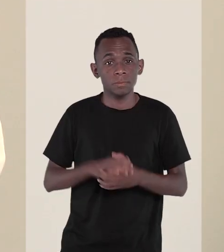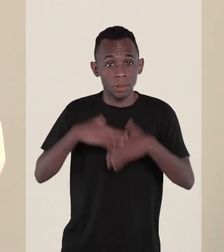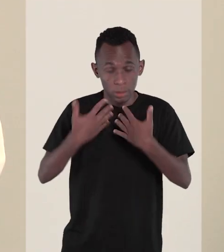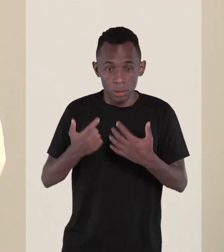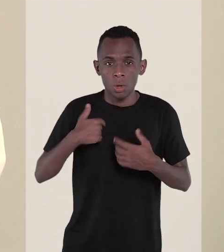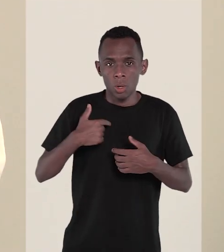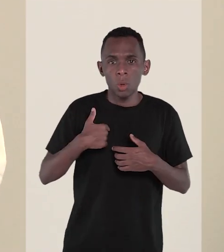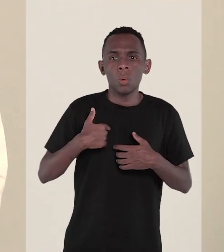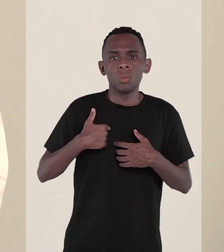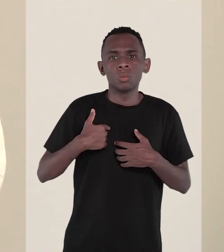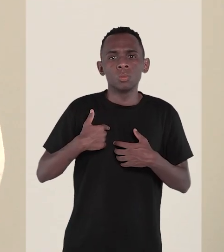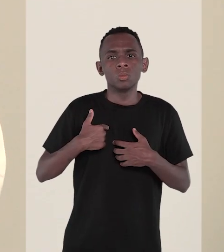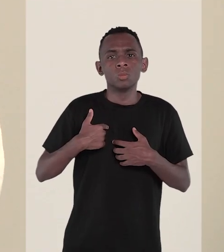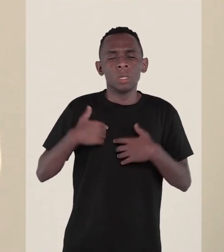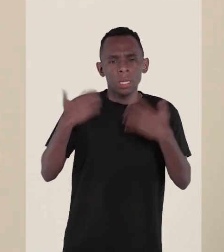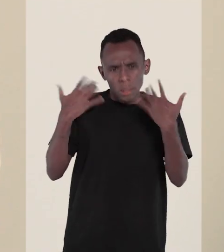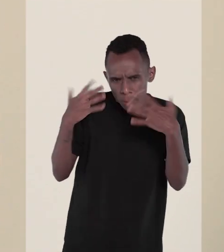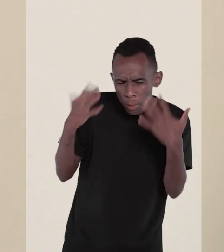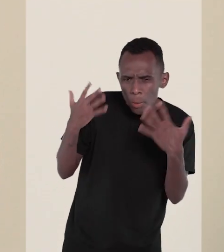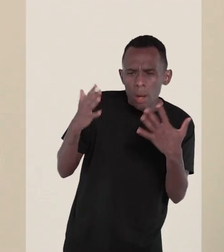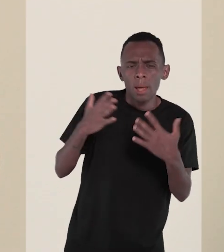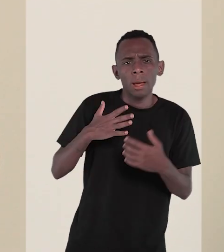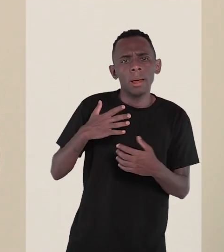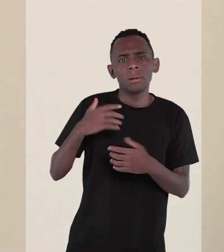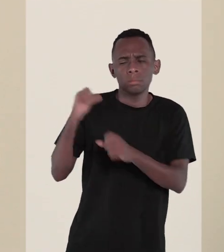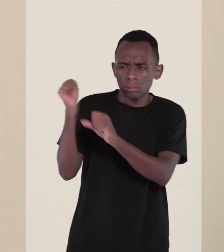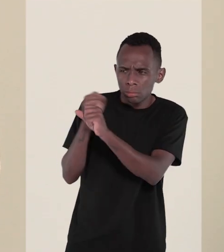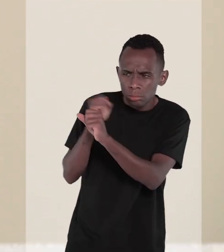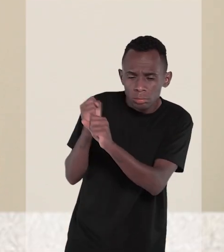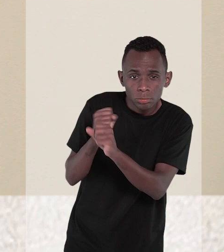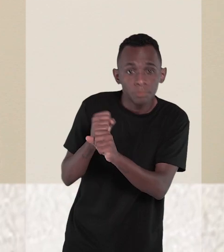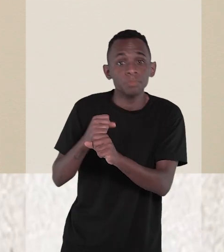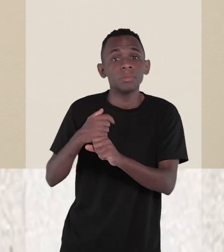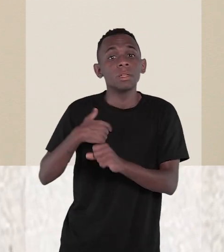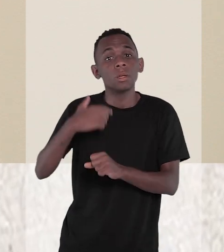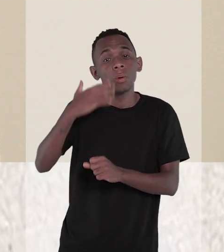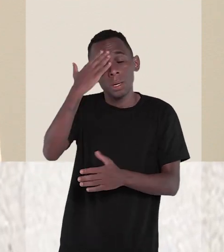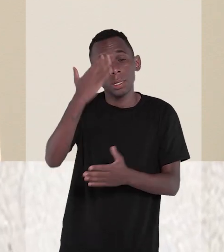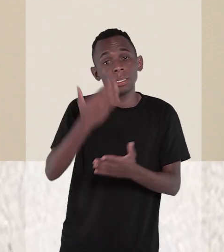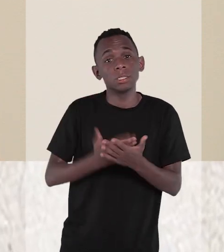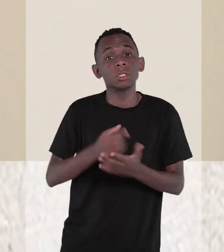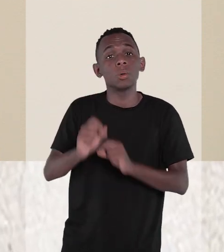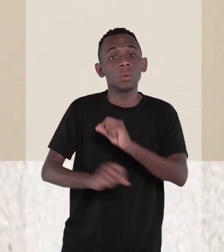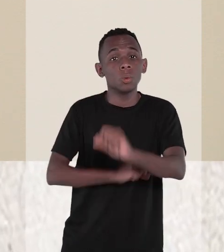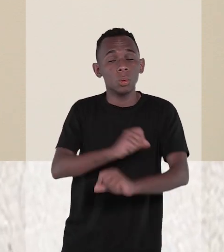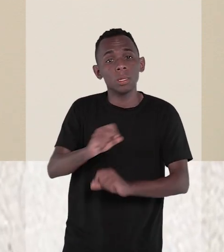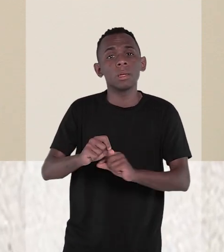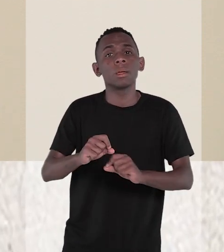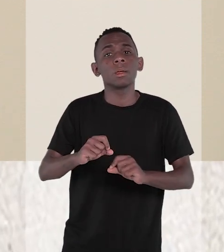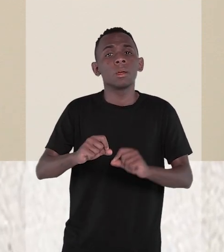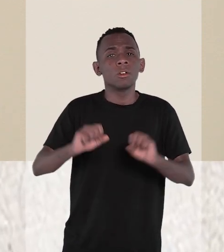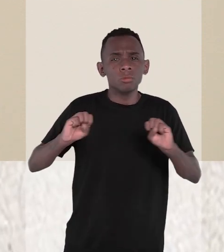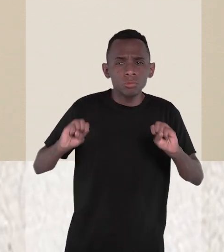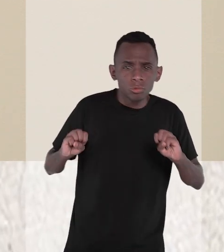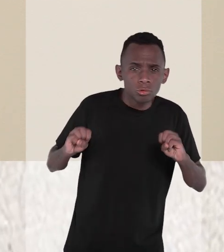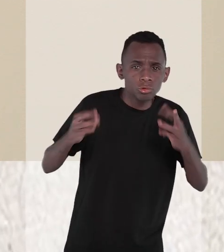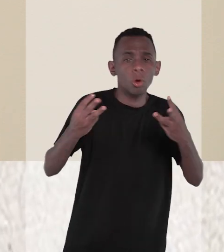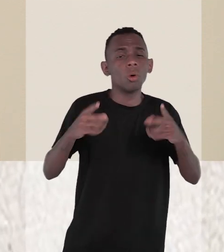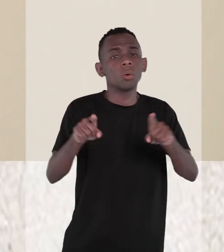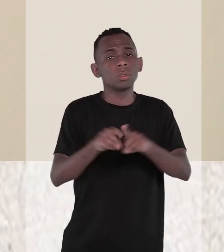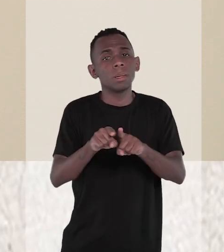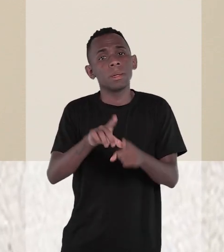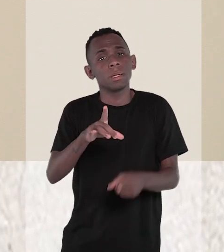Então, aí eu fui comemorar uma data redonda também, e eu botei na minha cabeça que eu ia fazer um espetáculo sobre o Luiz Tati, eu ia fazer